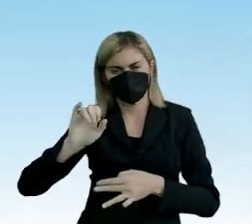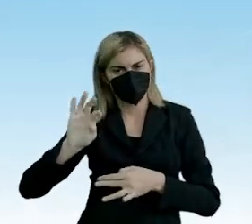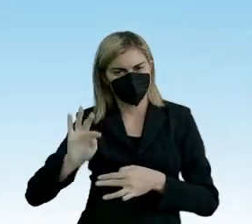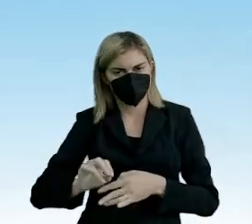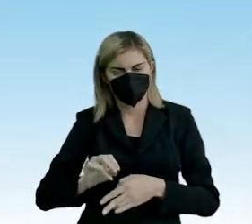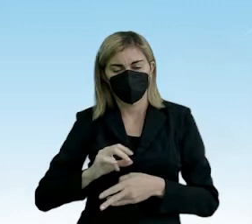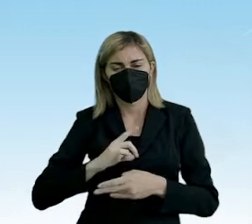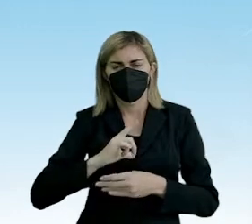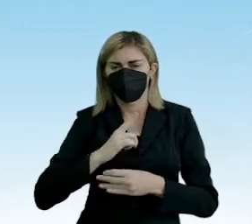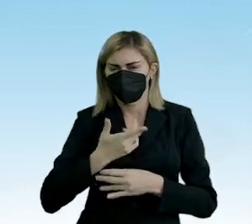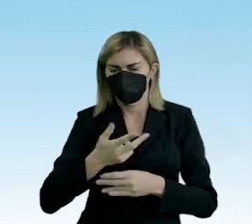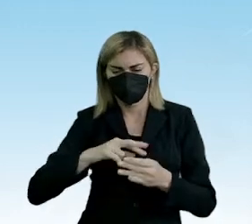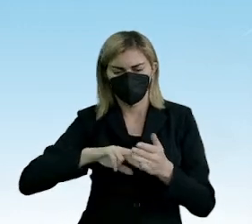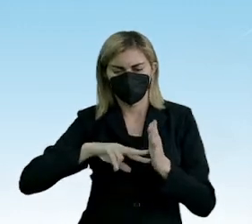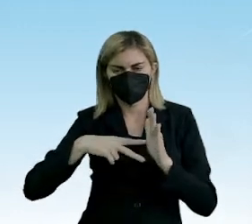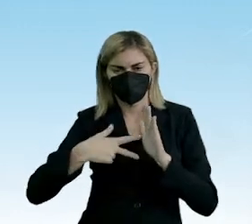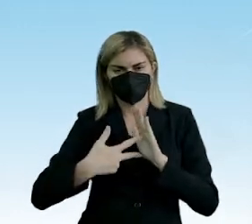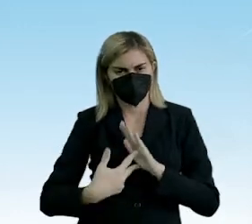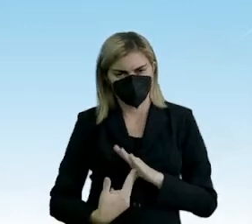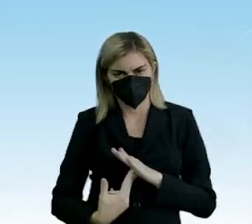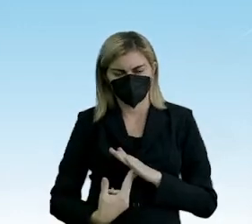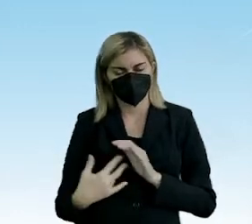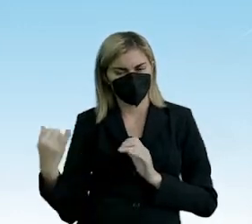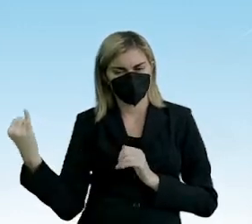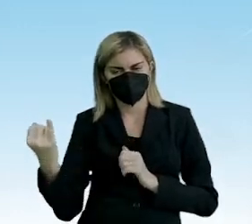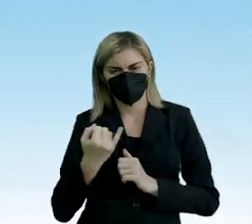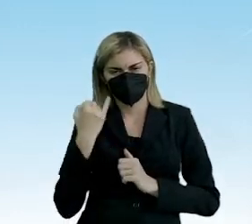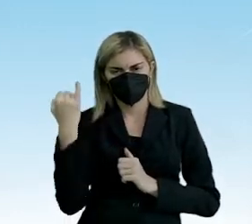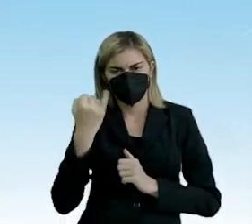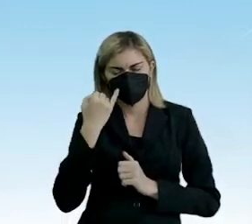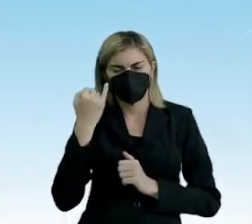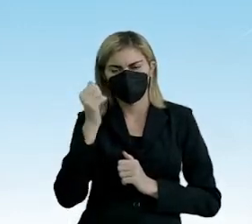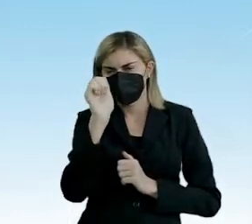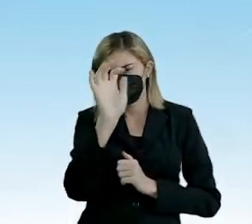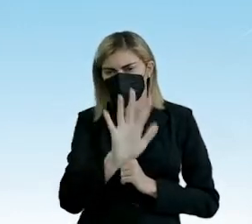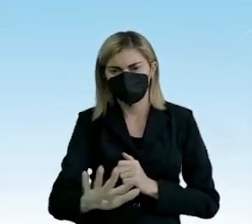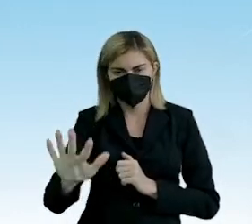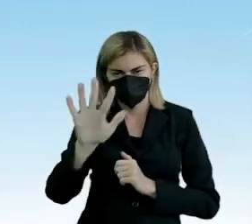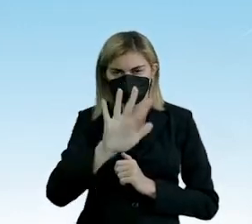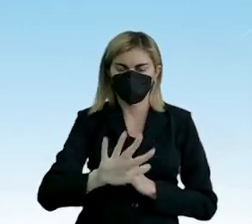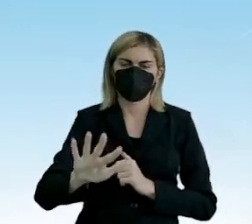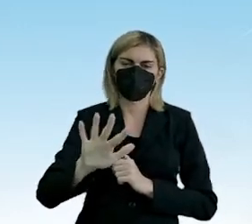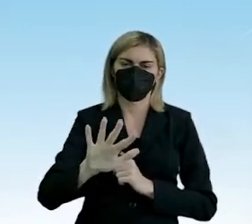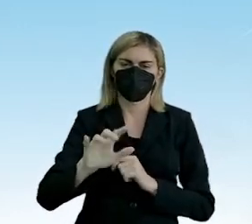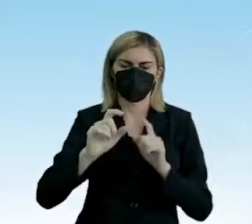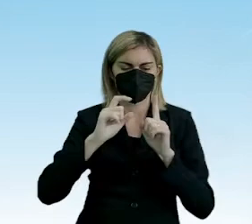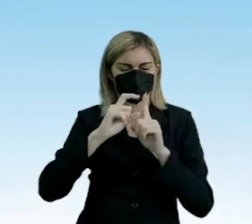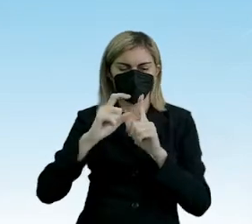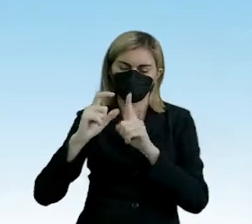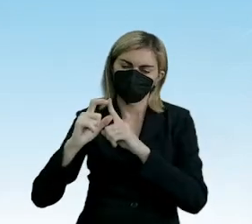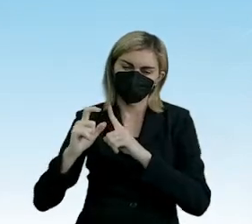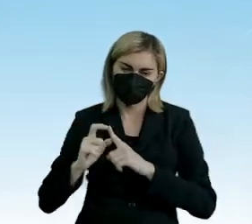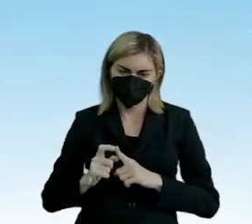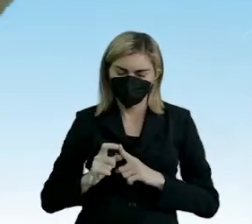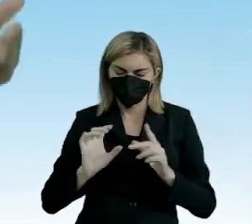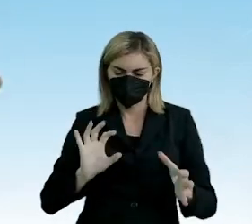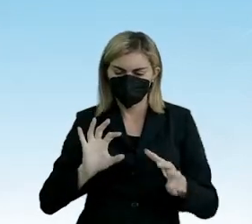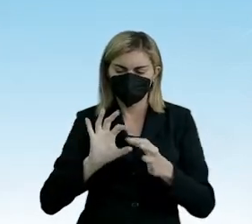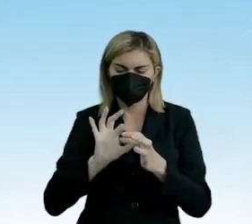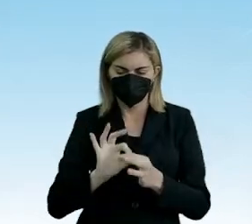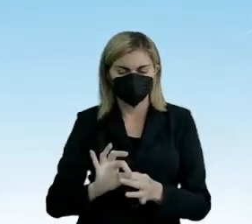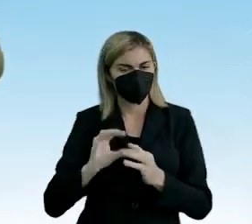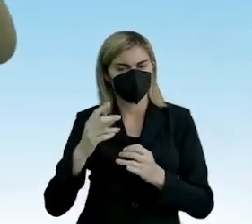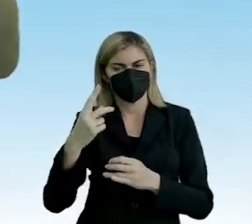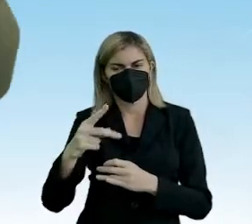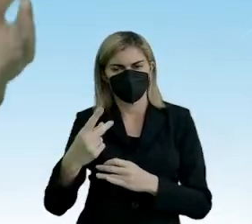os efeitos de sentido. Então, é importante lembrar a imagem, certo? As palavras, a junção